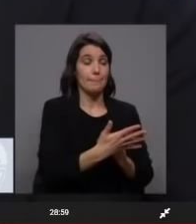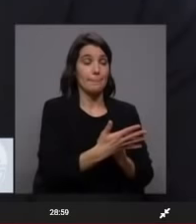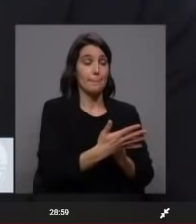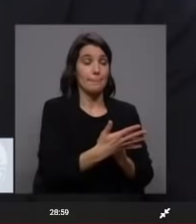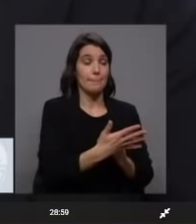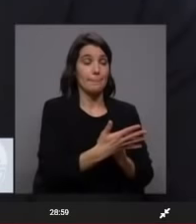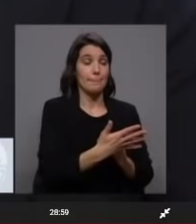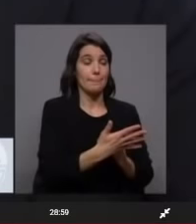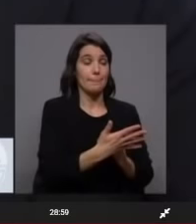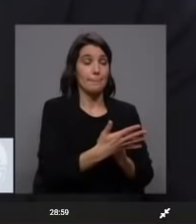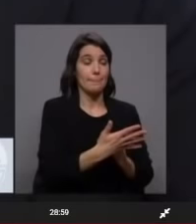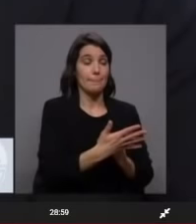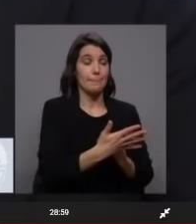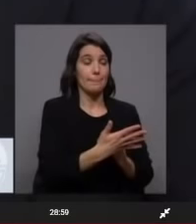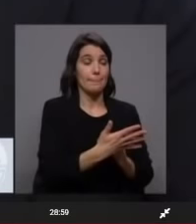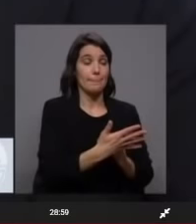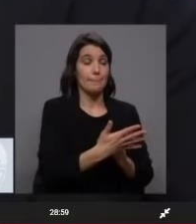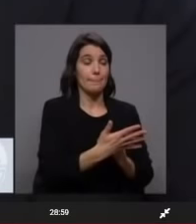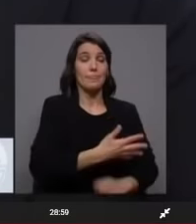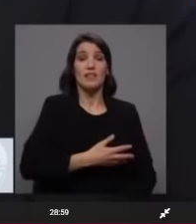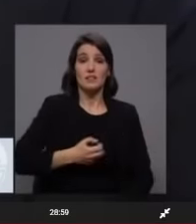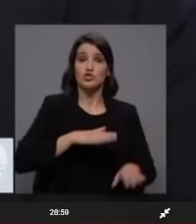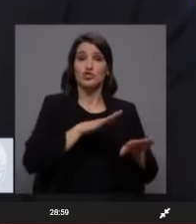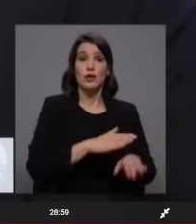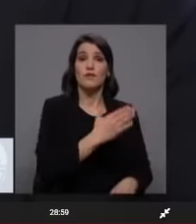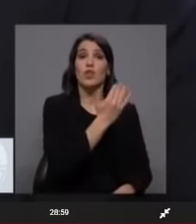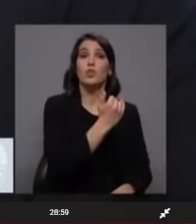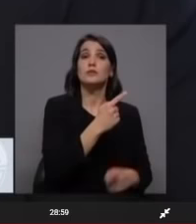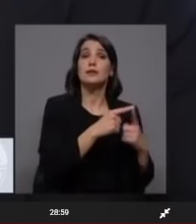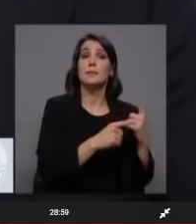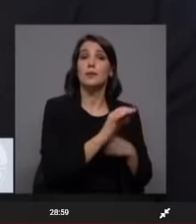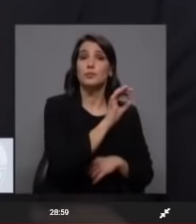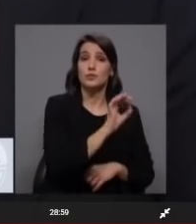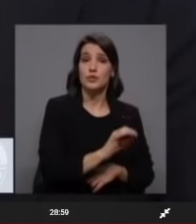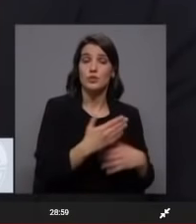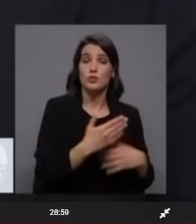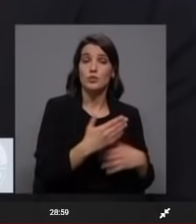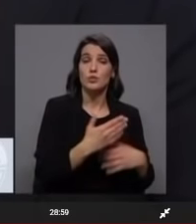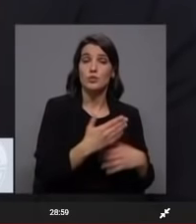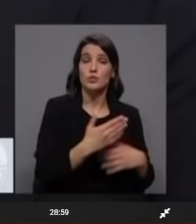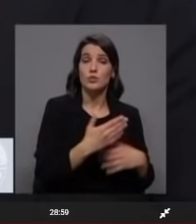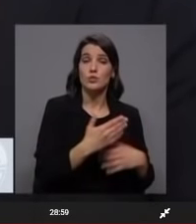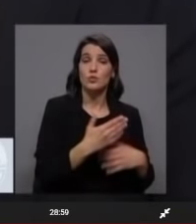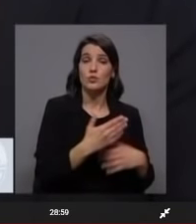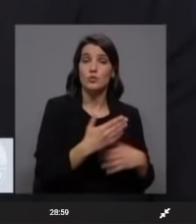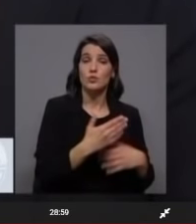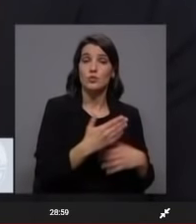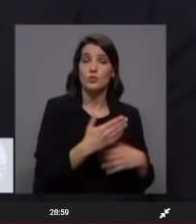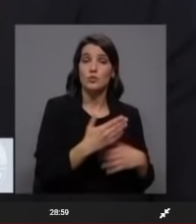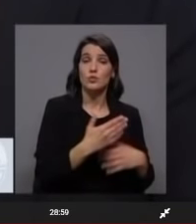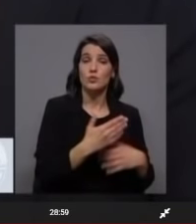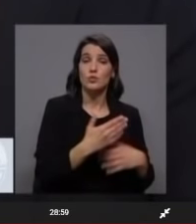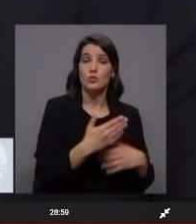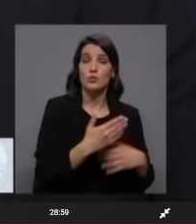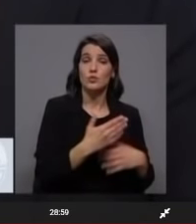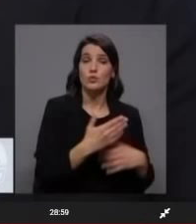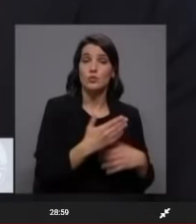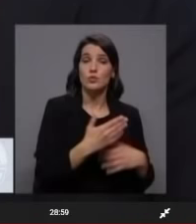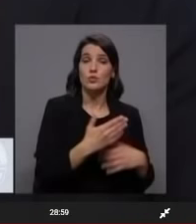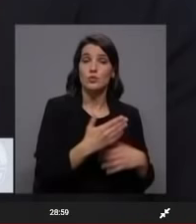vai ajudar os outros realmente é um cabo acho isso mesmo acho agora está em seis estou aqui está frio a Malta que